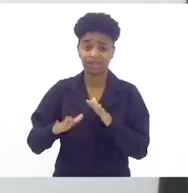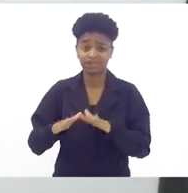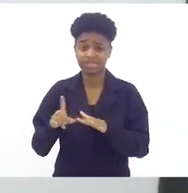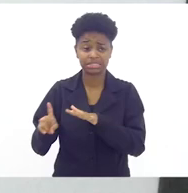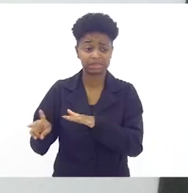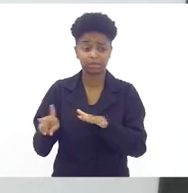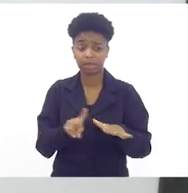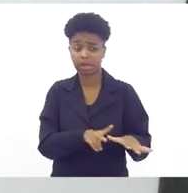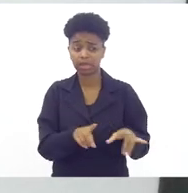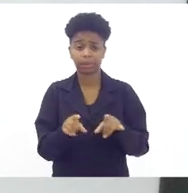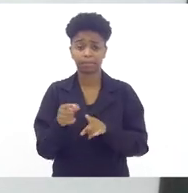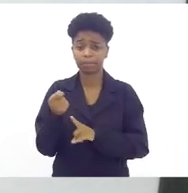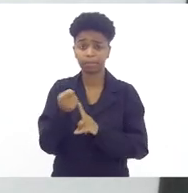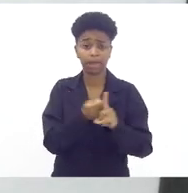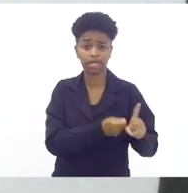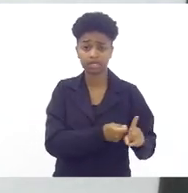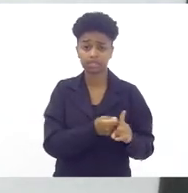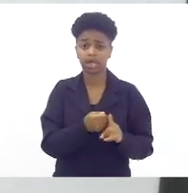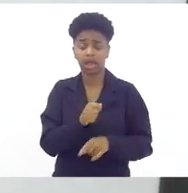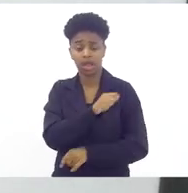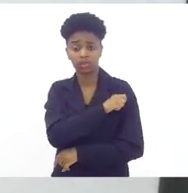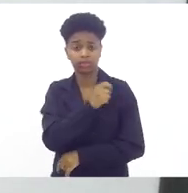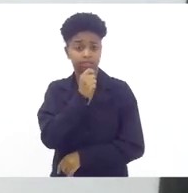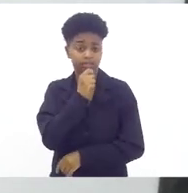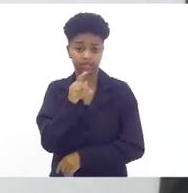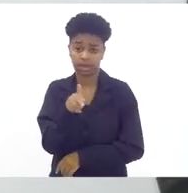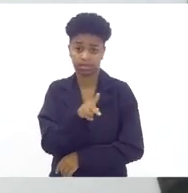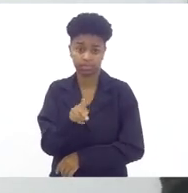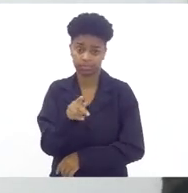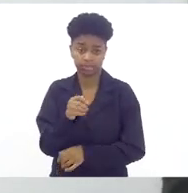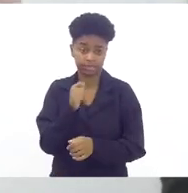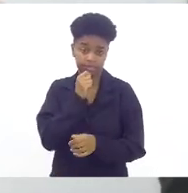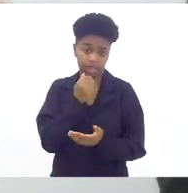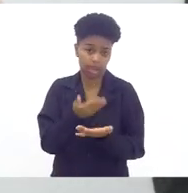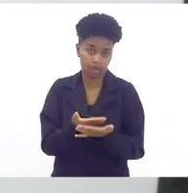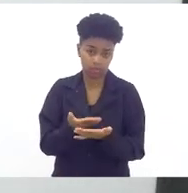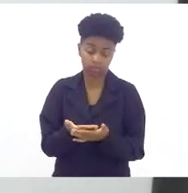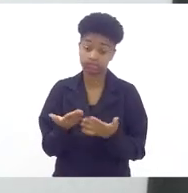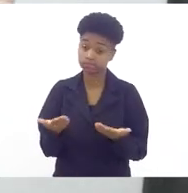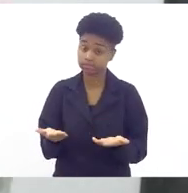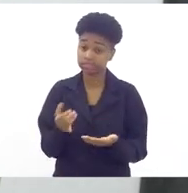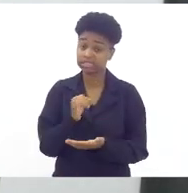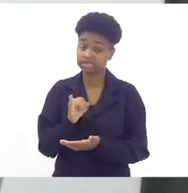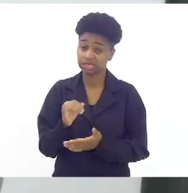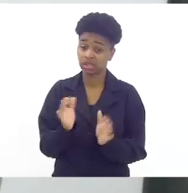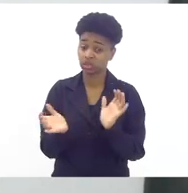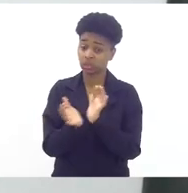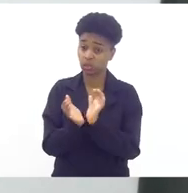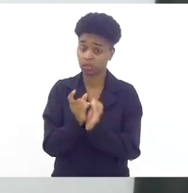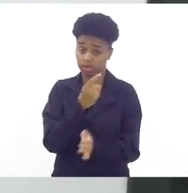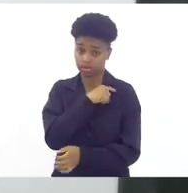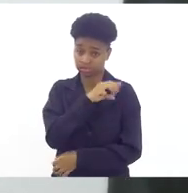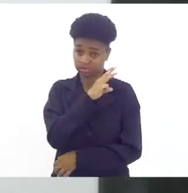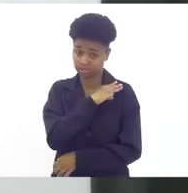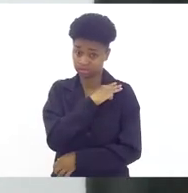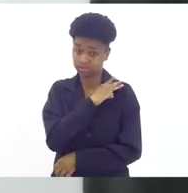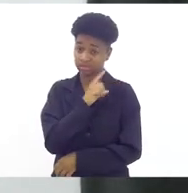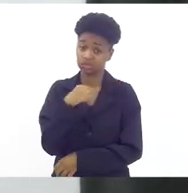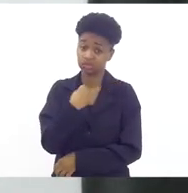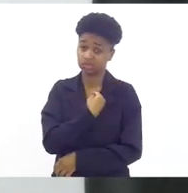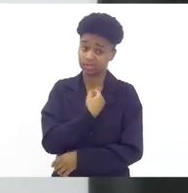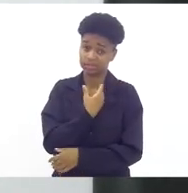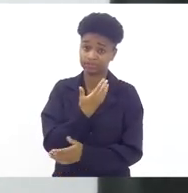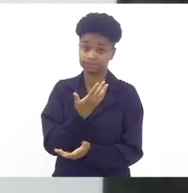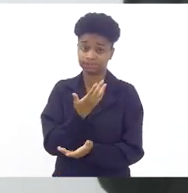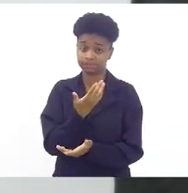meses uma turma sem aula quando é uma turma é do ensino médio a gente ainda fica